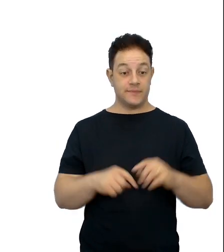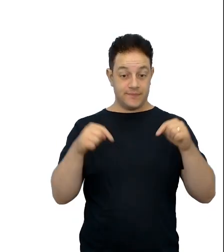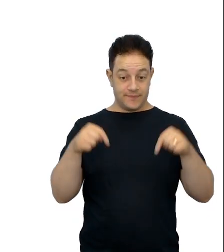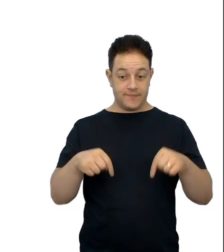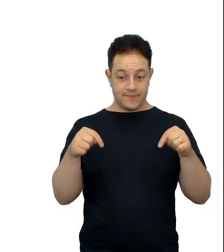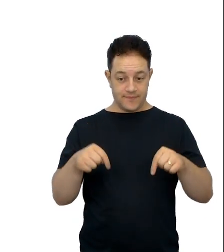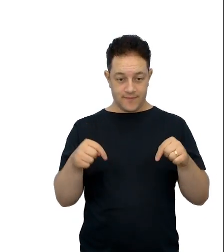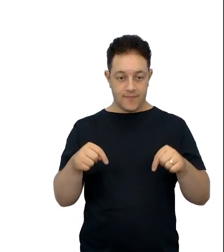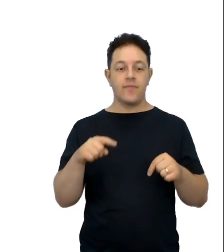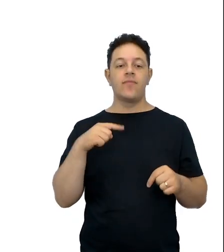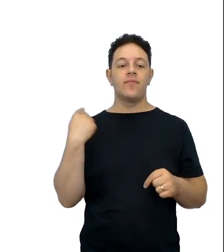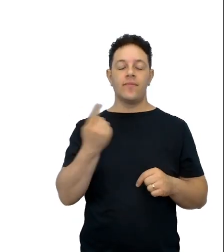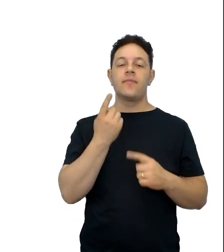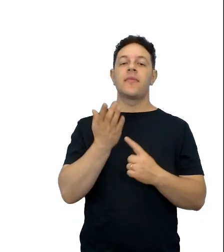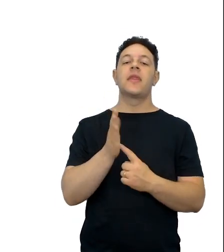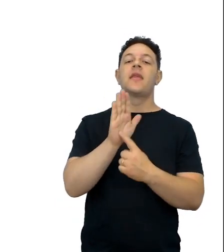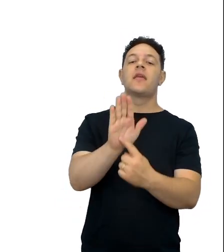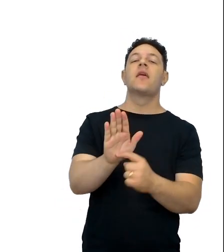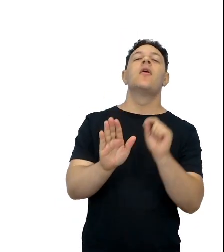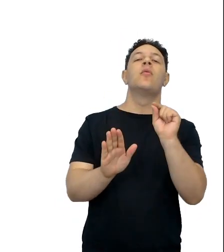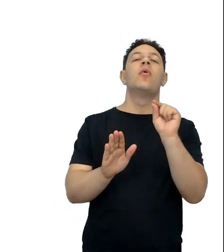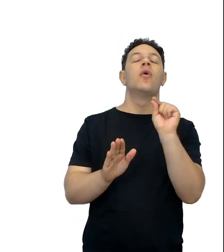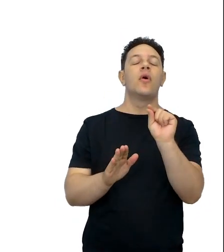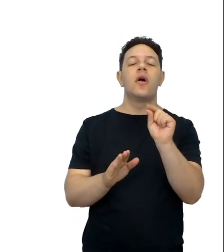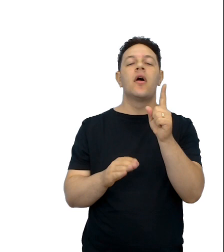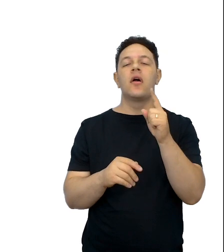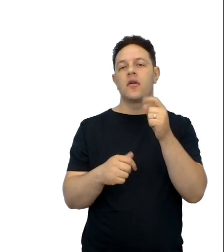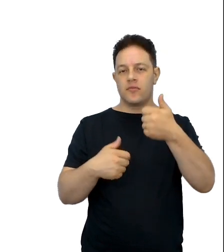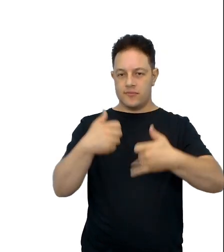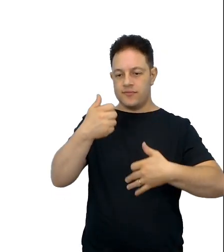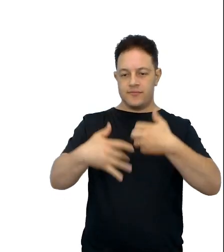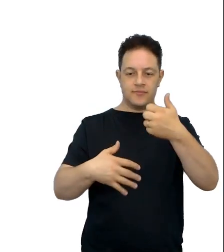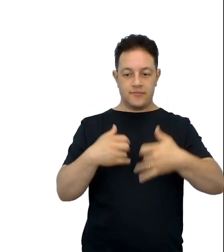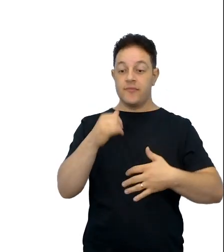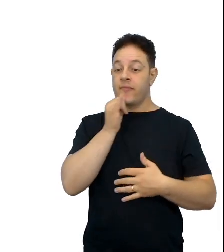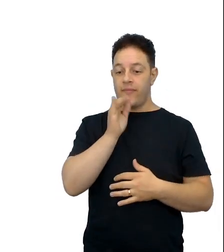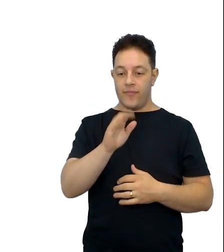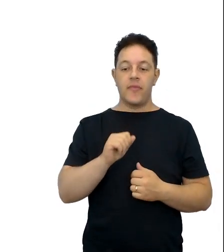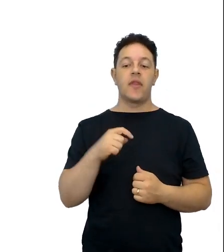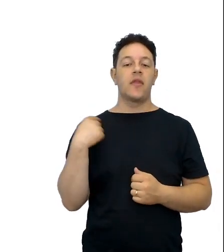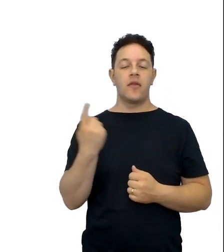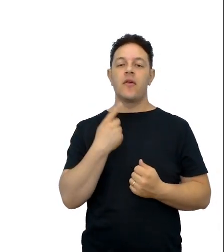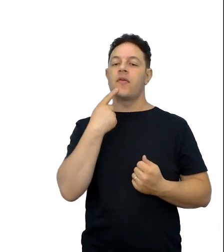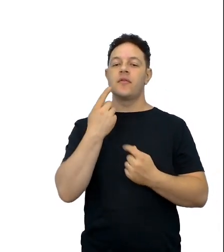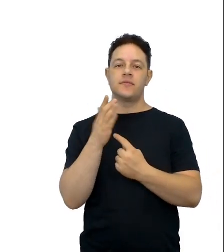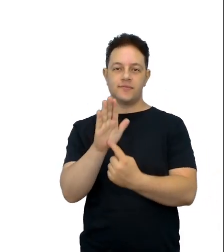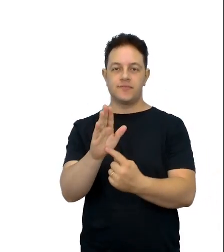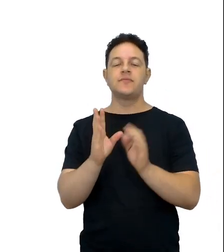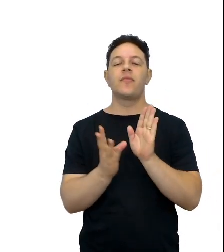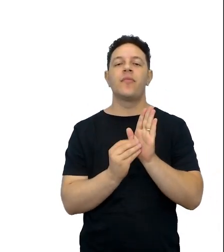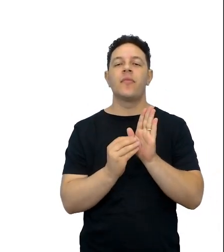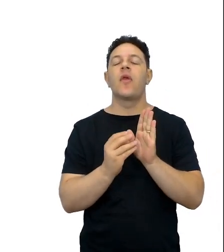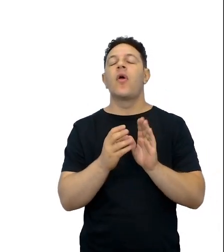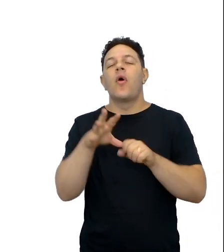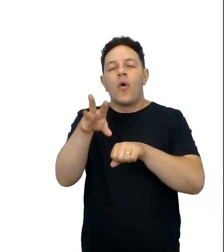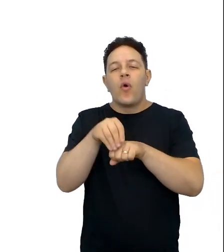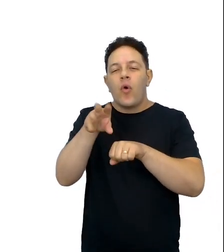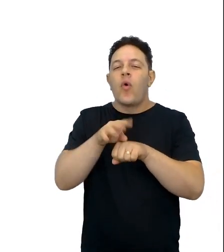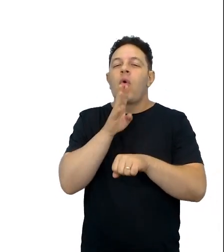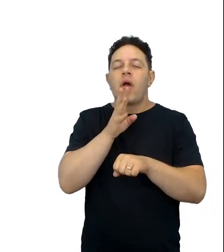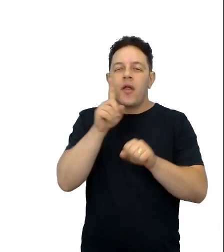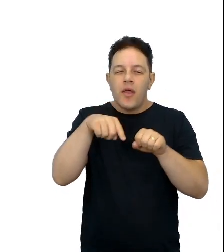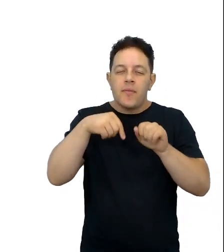Aqui, nós também trouxemos um pouquinho, só uma fala, né? Quando a gente fala desses conhecimentos